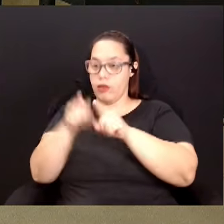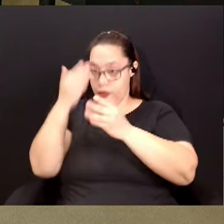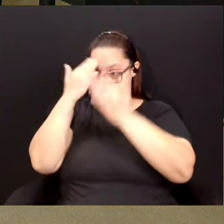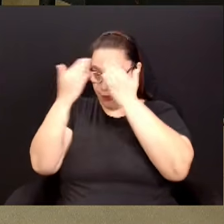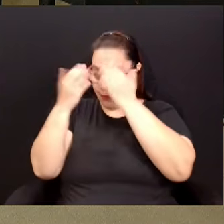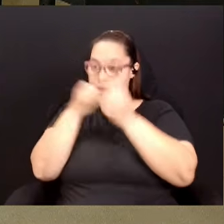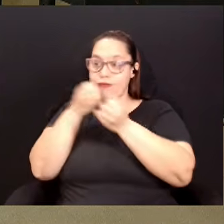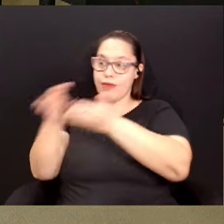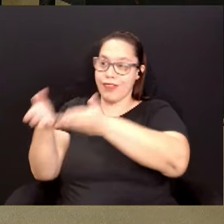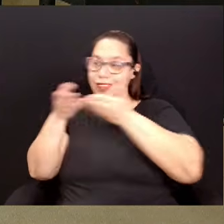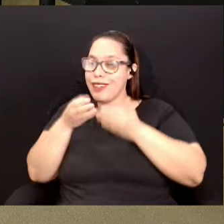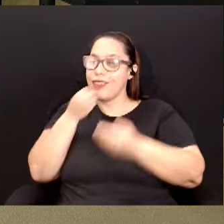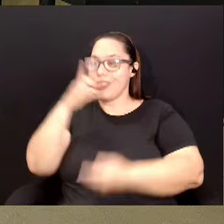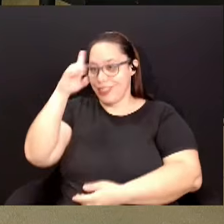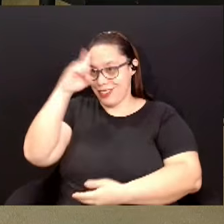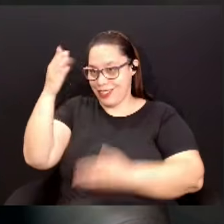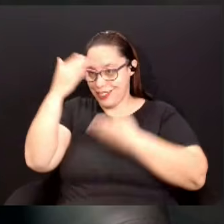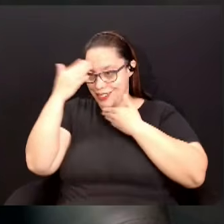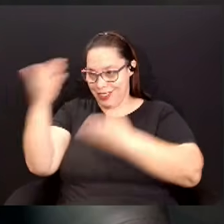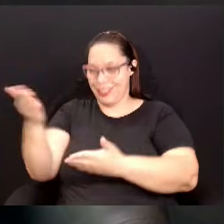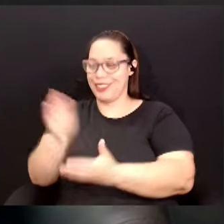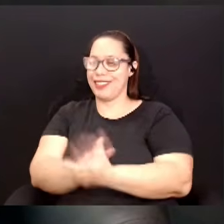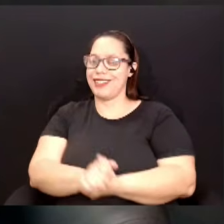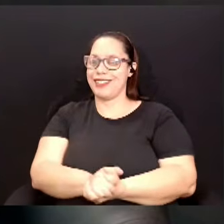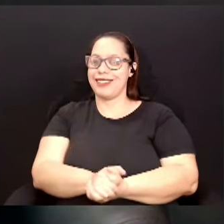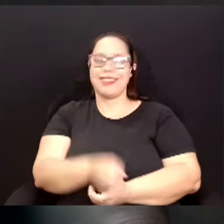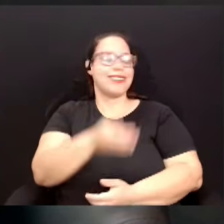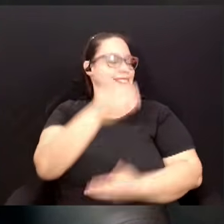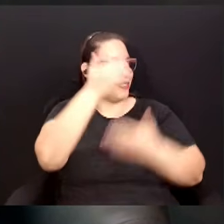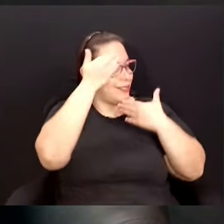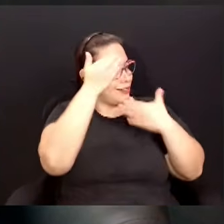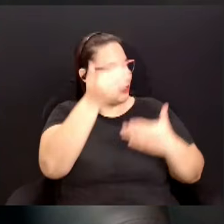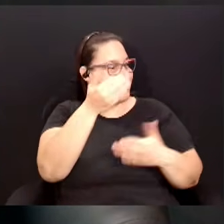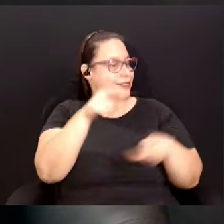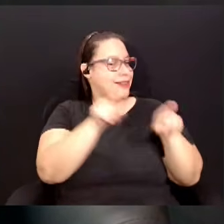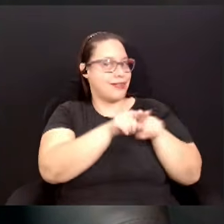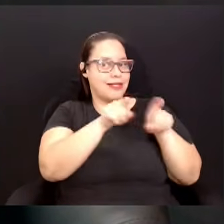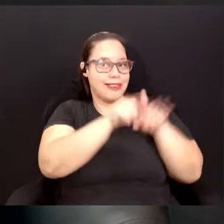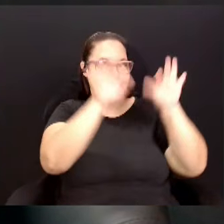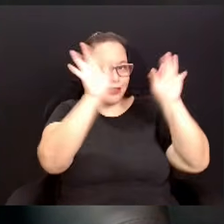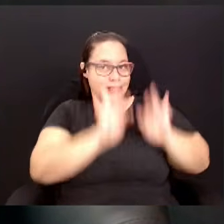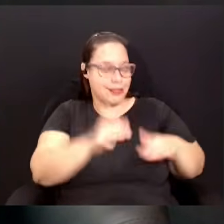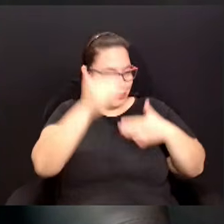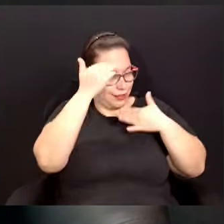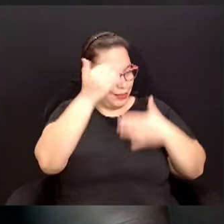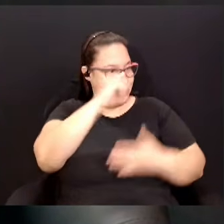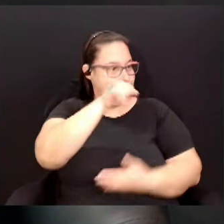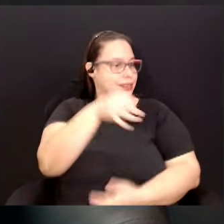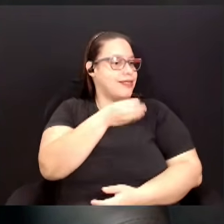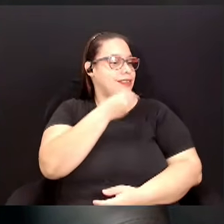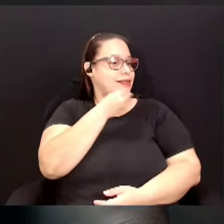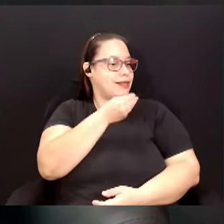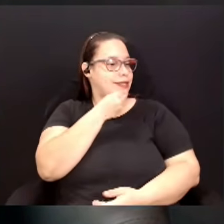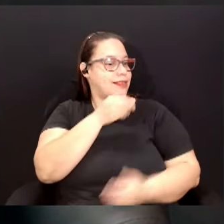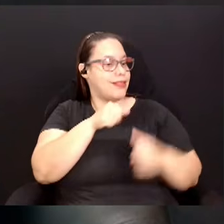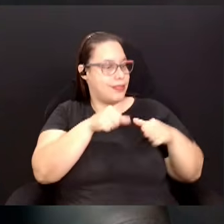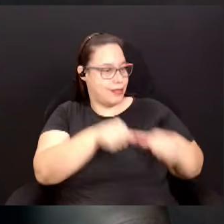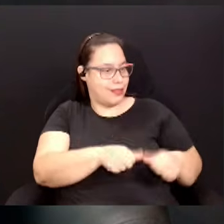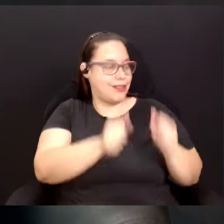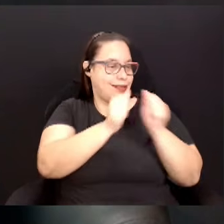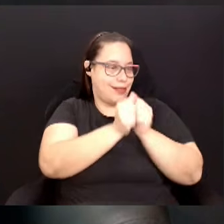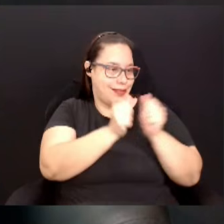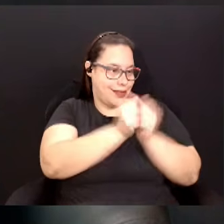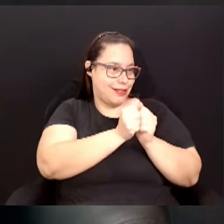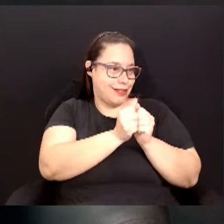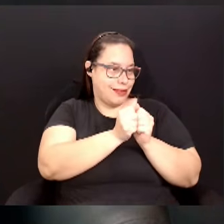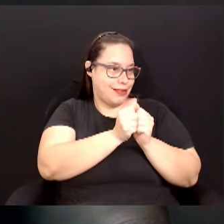dia, obrigada pela sua presença. Muito obrigada. Eu também estou muito grata por essa oportunidade de estar aqui com vocês e a gente trocar um